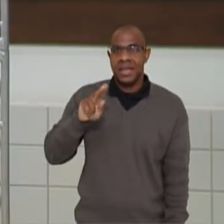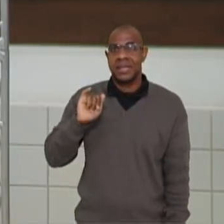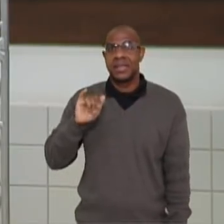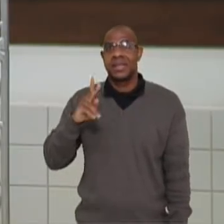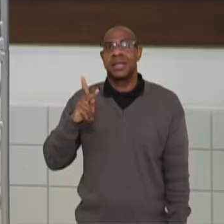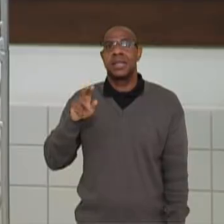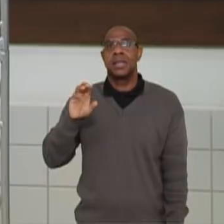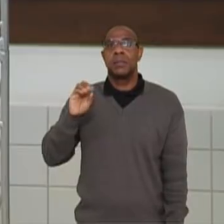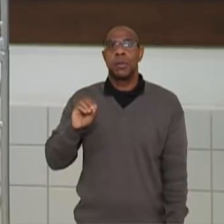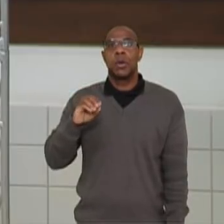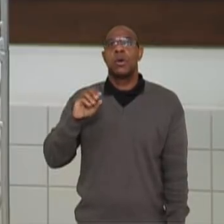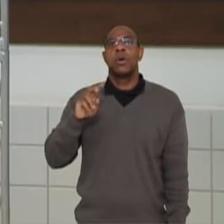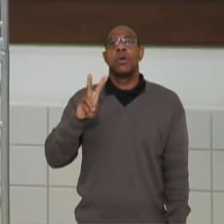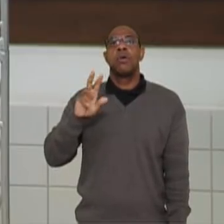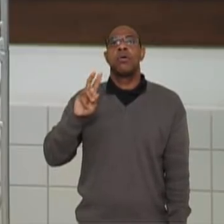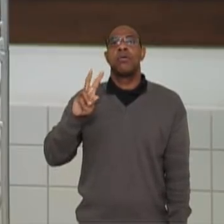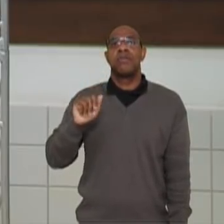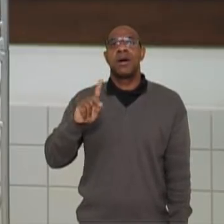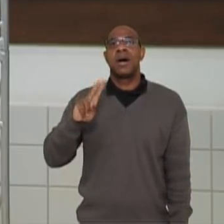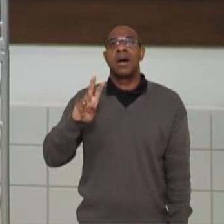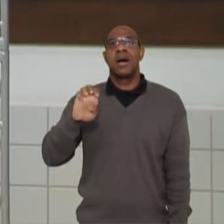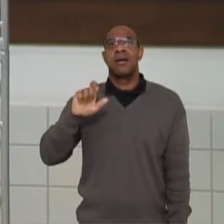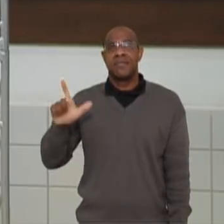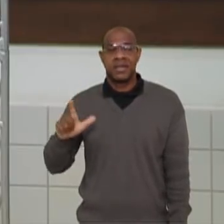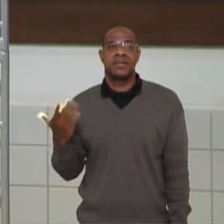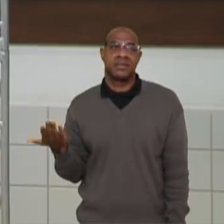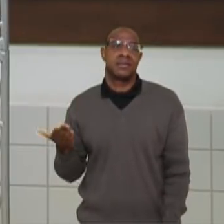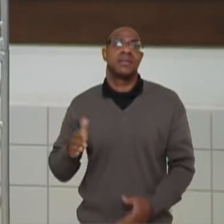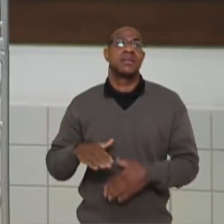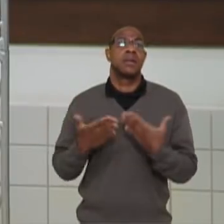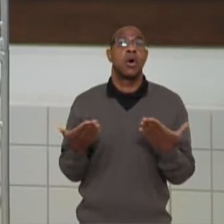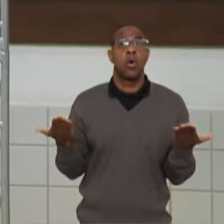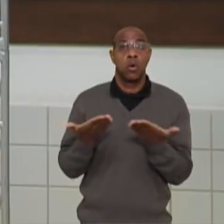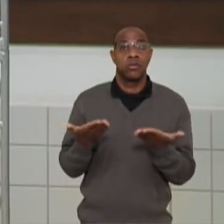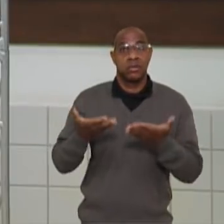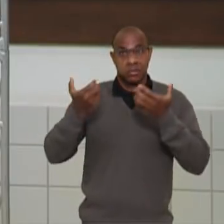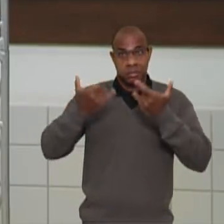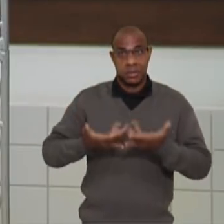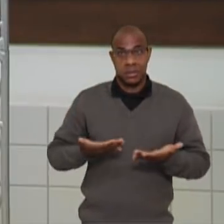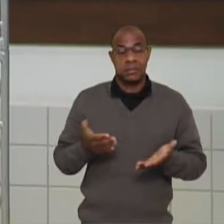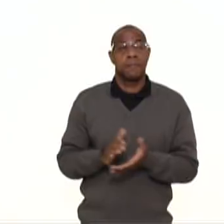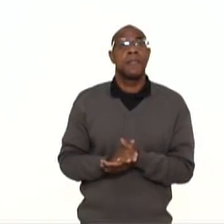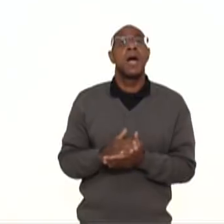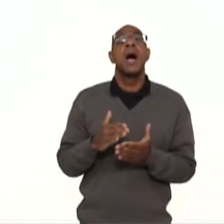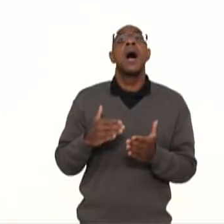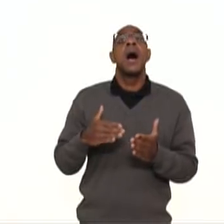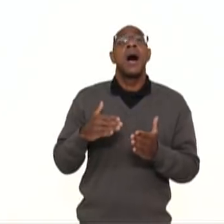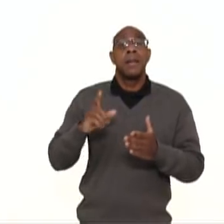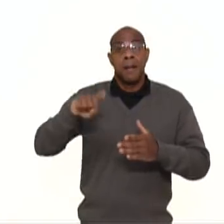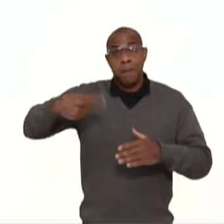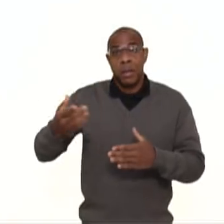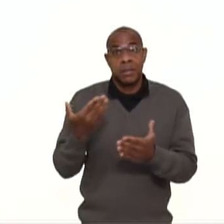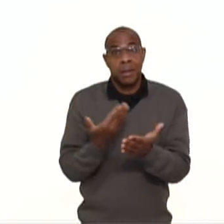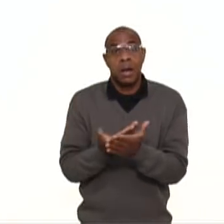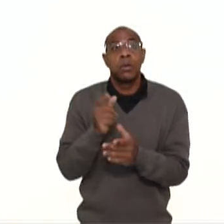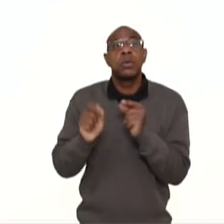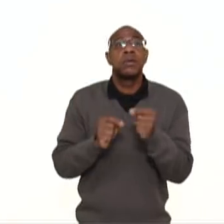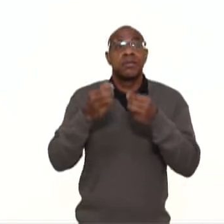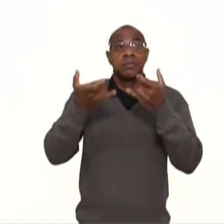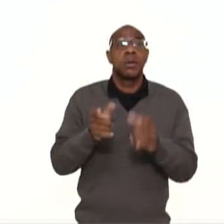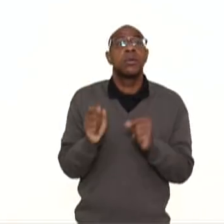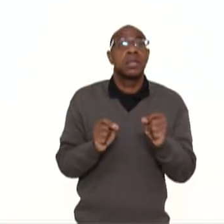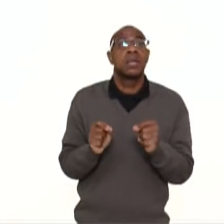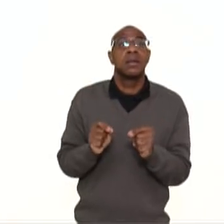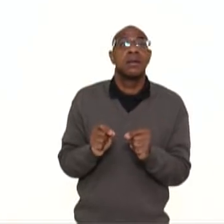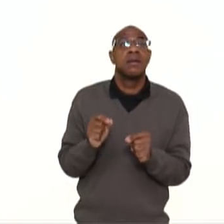probabilidade é a mesma, tá? Beleza? Então, isso que nós vimos na aula de hoje. O que nós vamos ver na próxima aula? Na próxima aula,